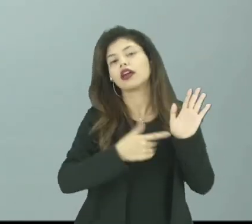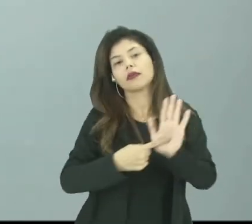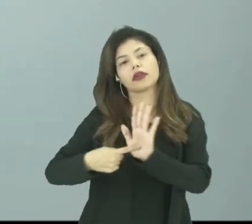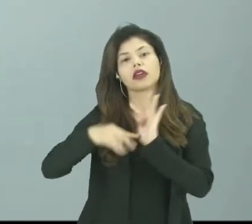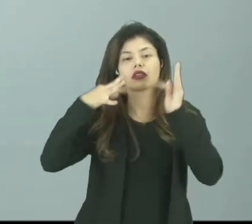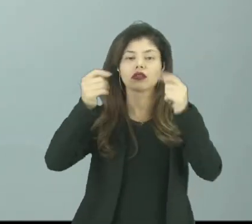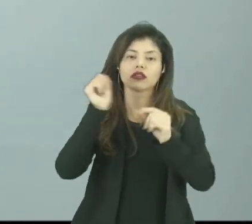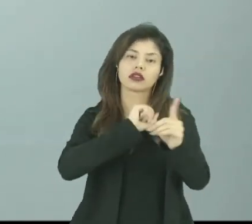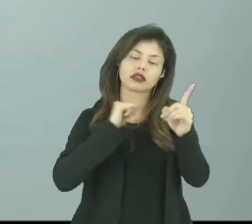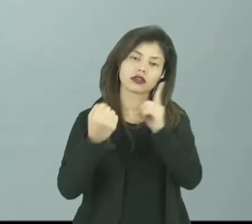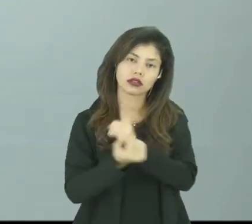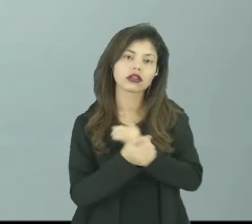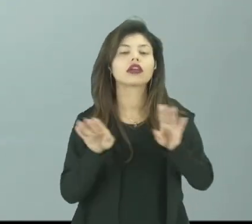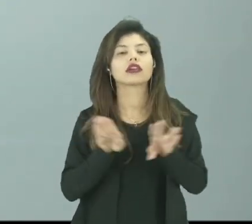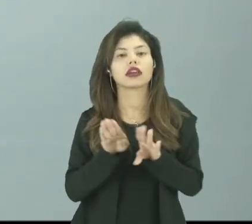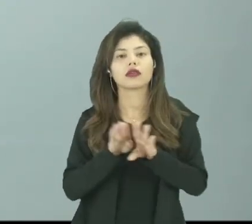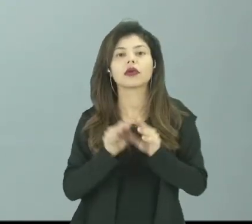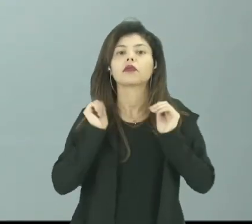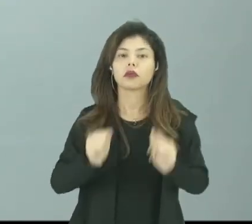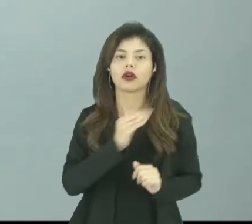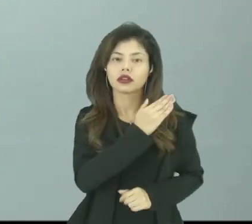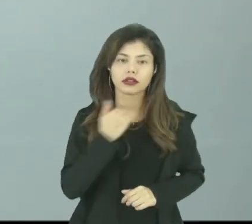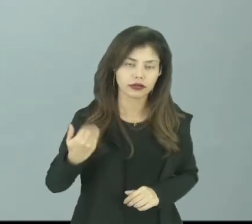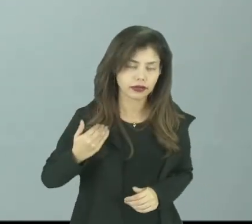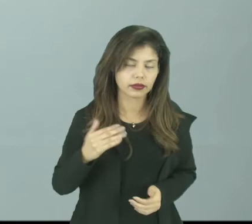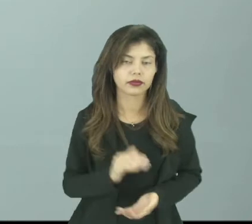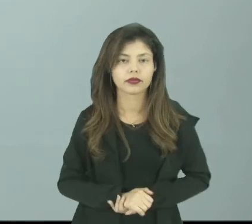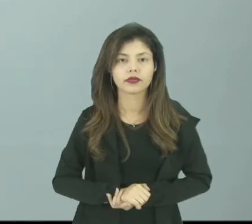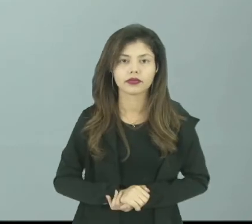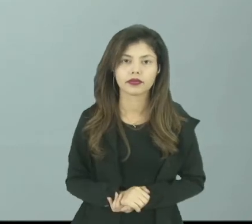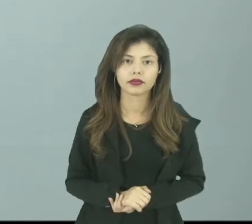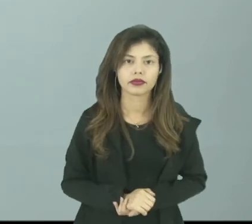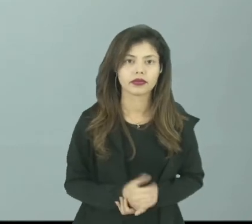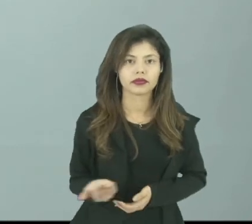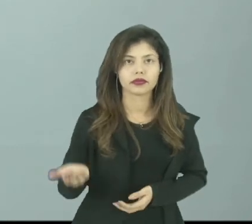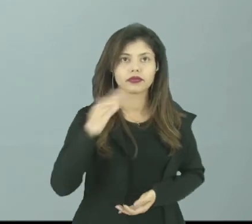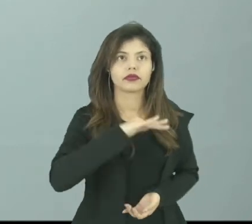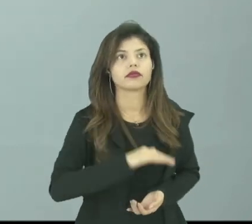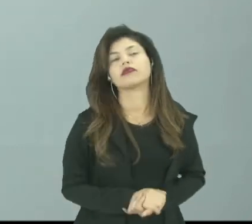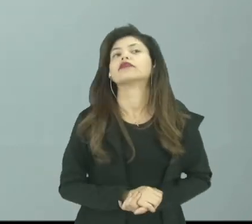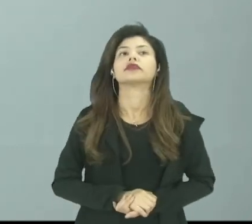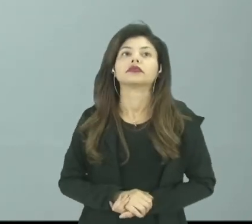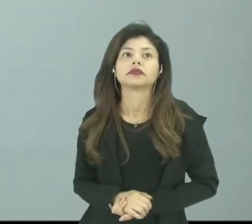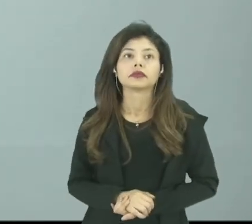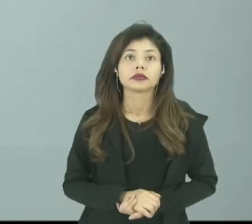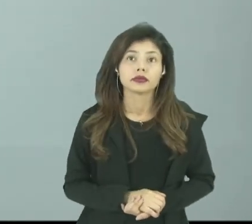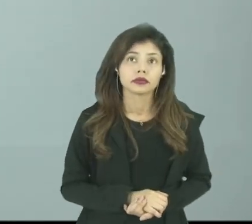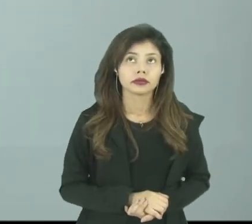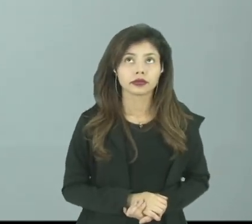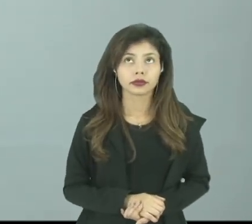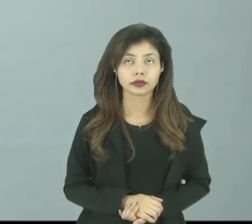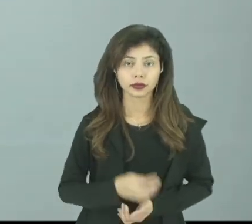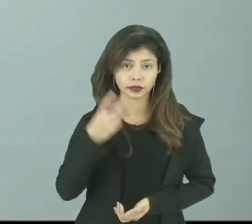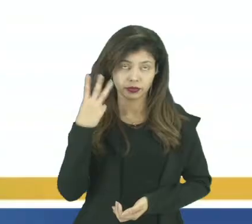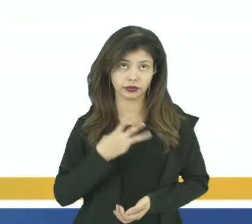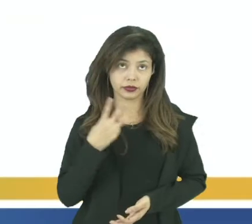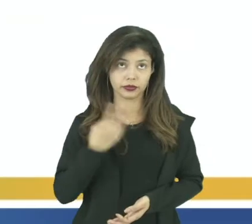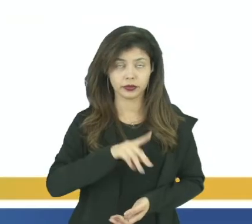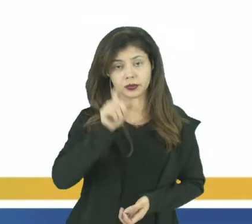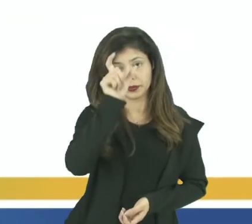sociedade tem esse poder de tirar a vida. Tudo bem? Vamos lá? Vamos agora para o nosso